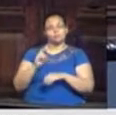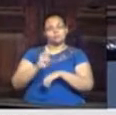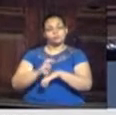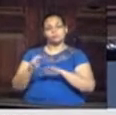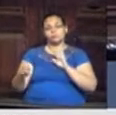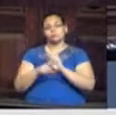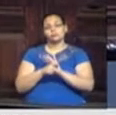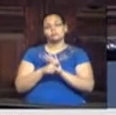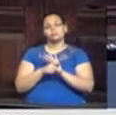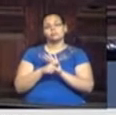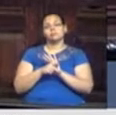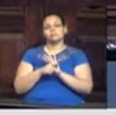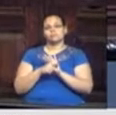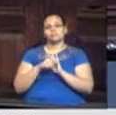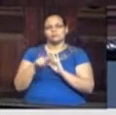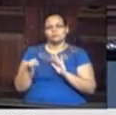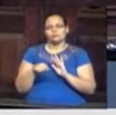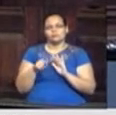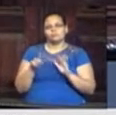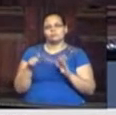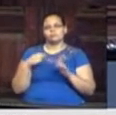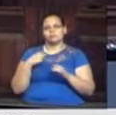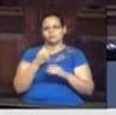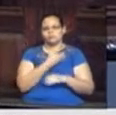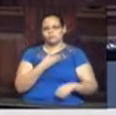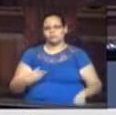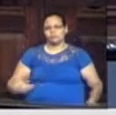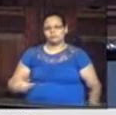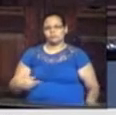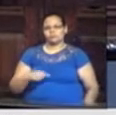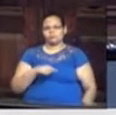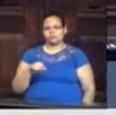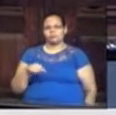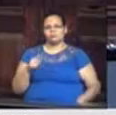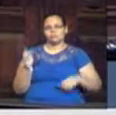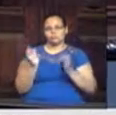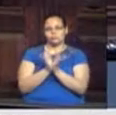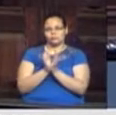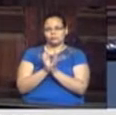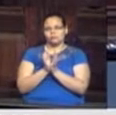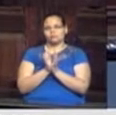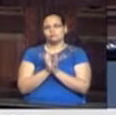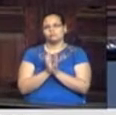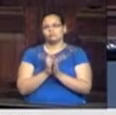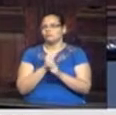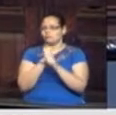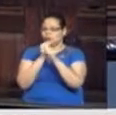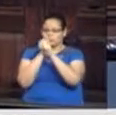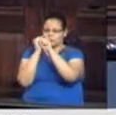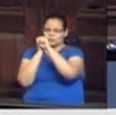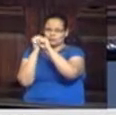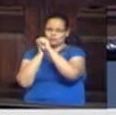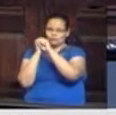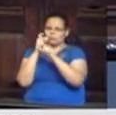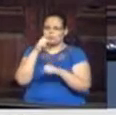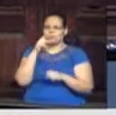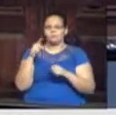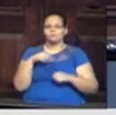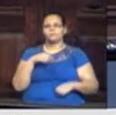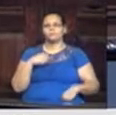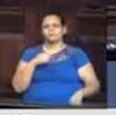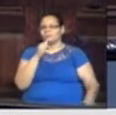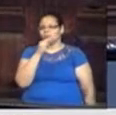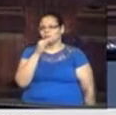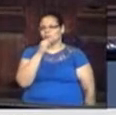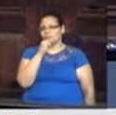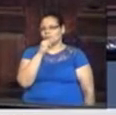Estado, inclusive daqueles governados pelo nosso partido há muitos e muitos anos. Para citar